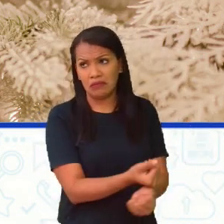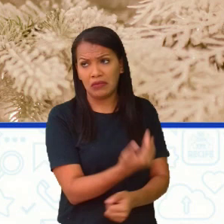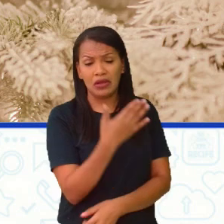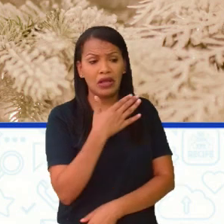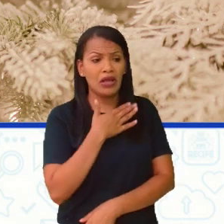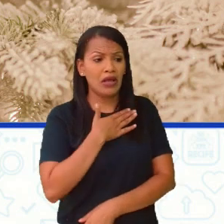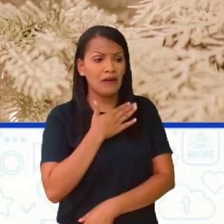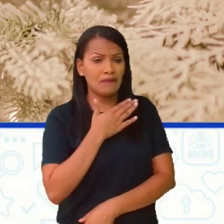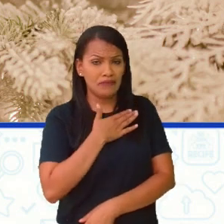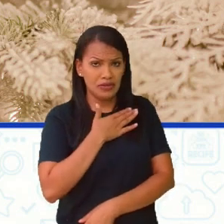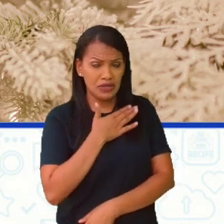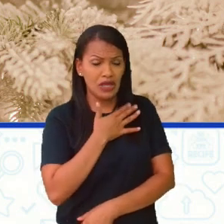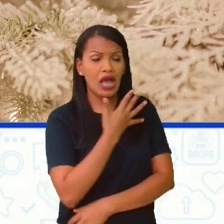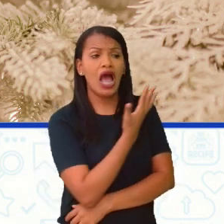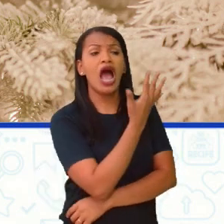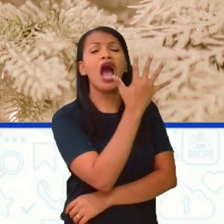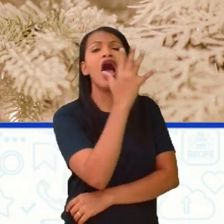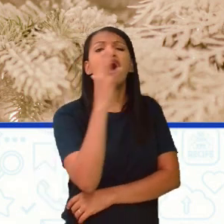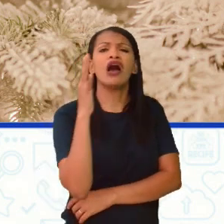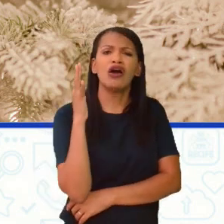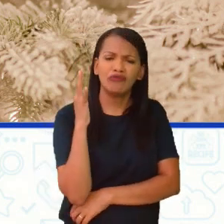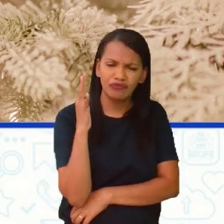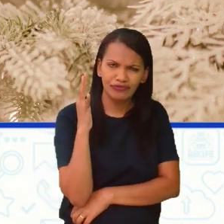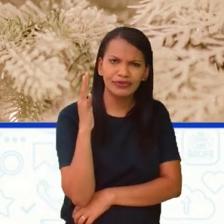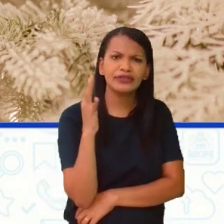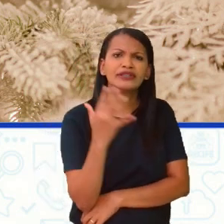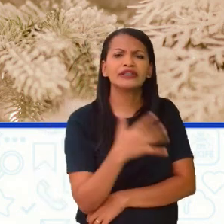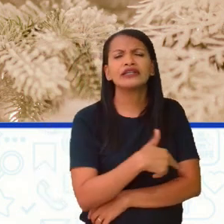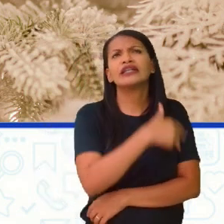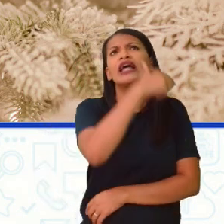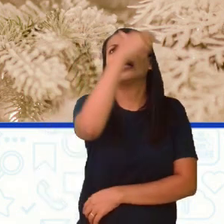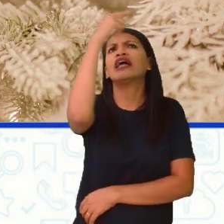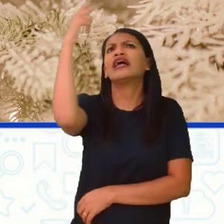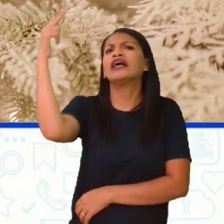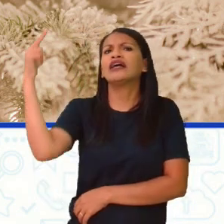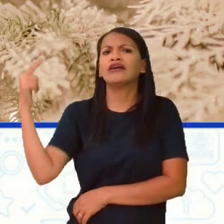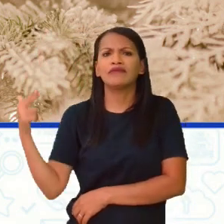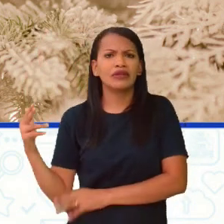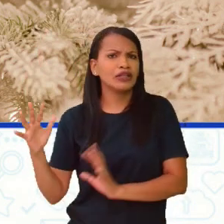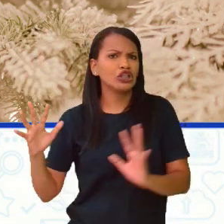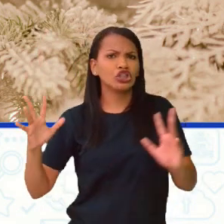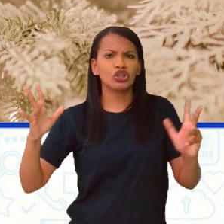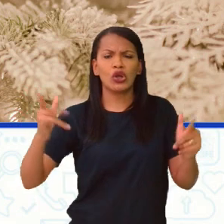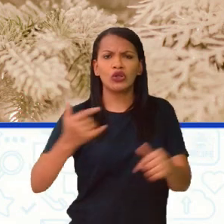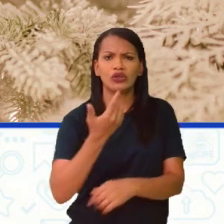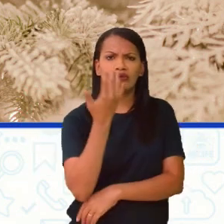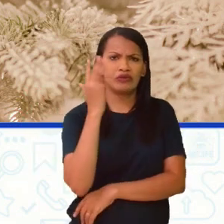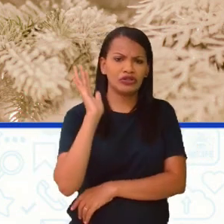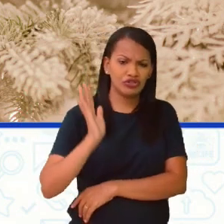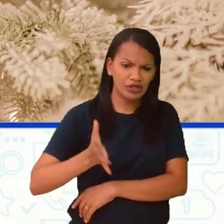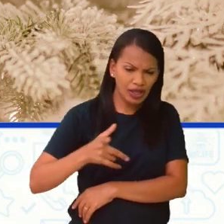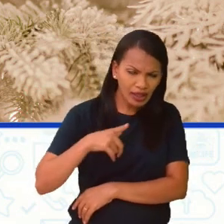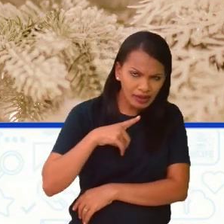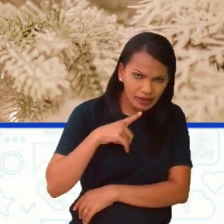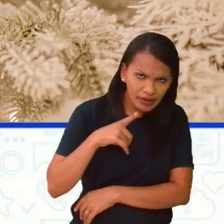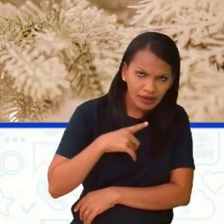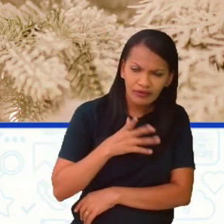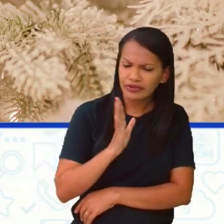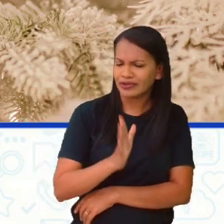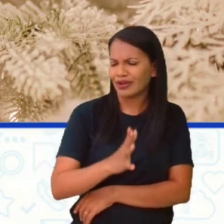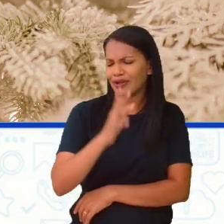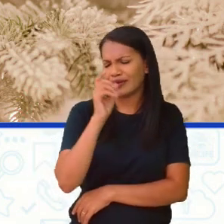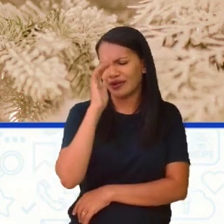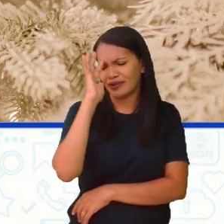minha árvore de Natal. Será a mais bela dentre todas as árvores que já houve. Está